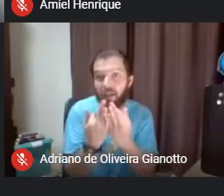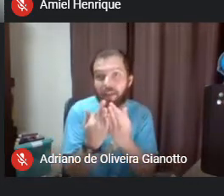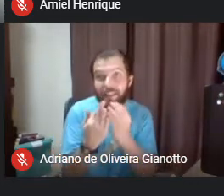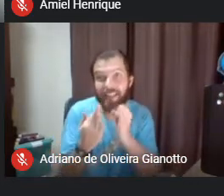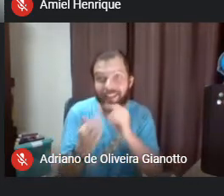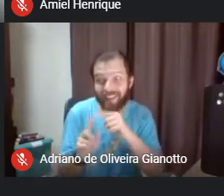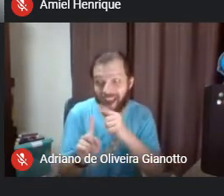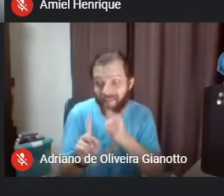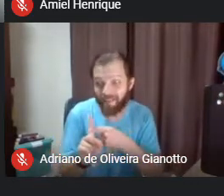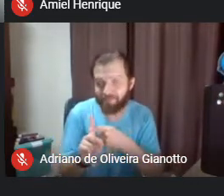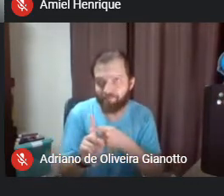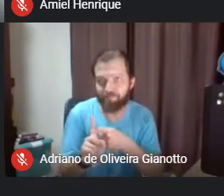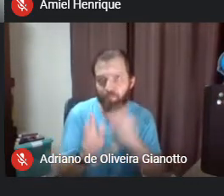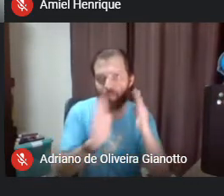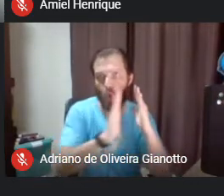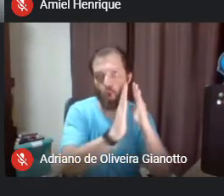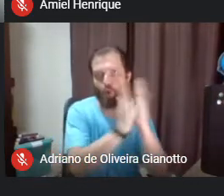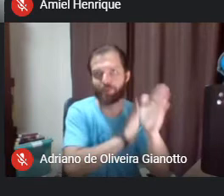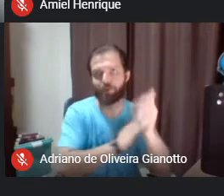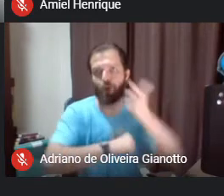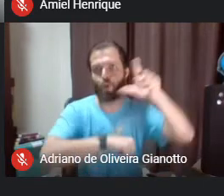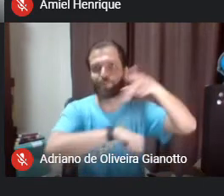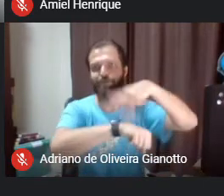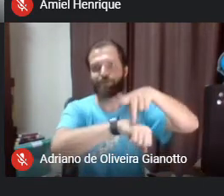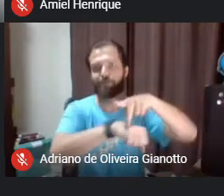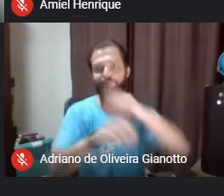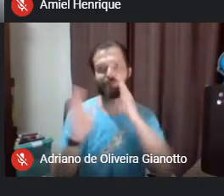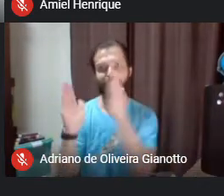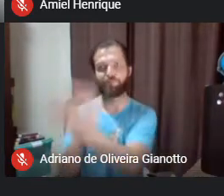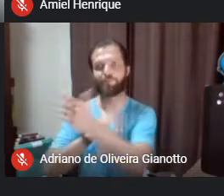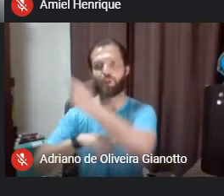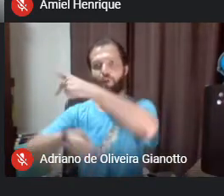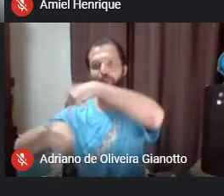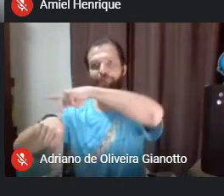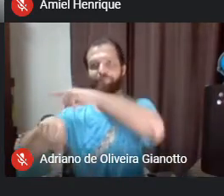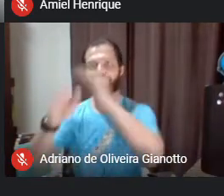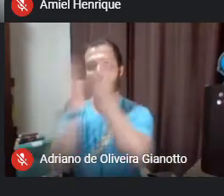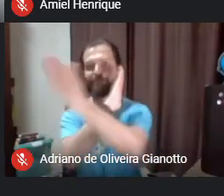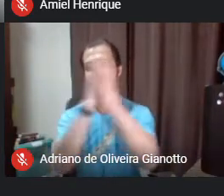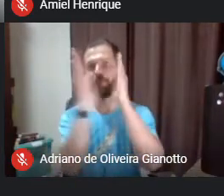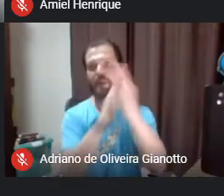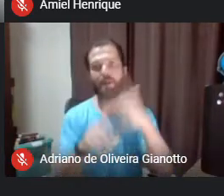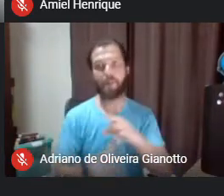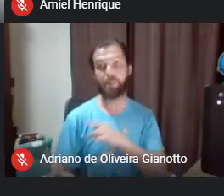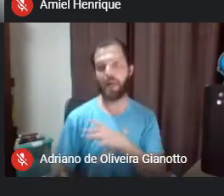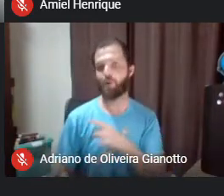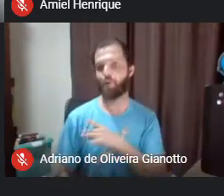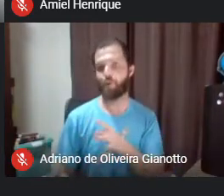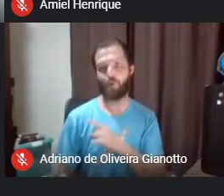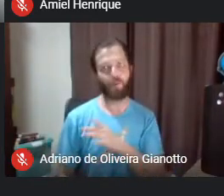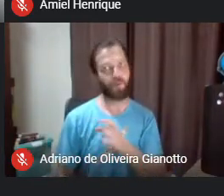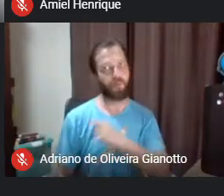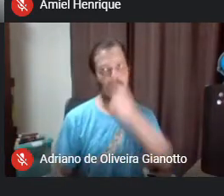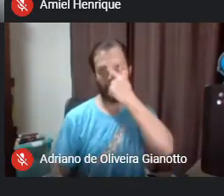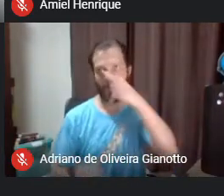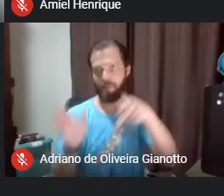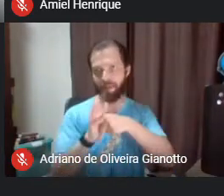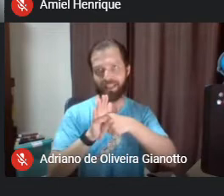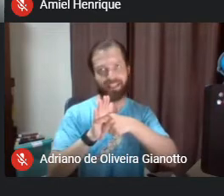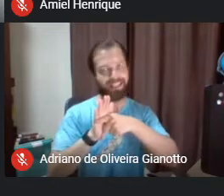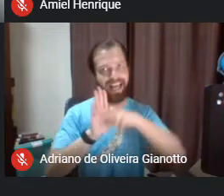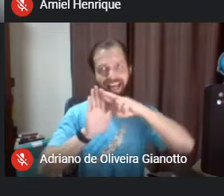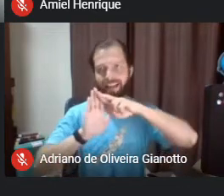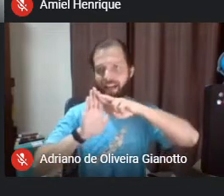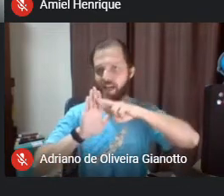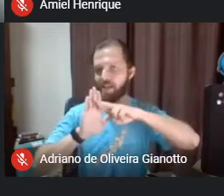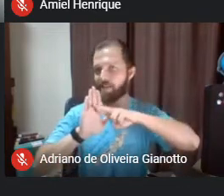um breve relato da cultura grega. Se a família tivesse grávida e notasse isso, a criança